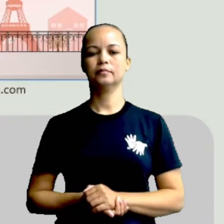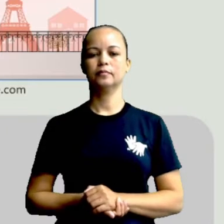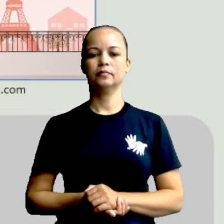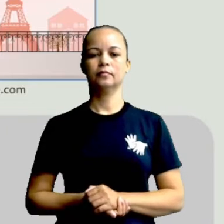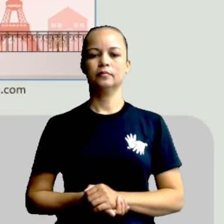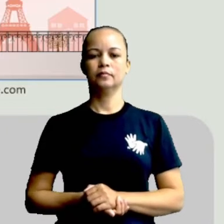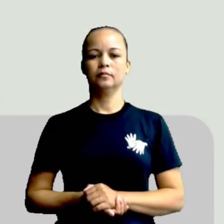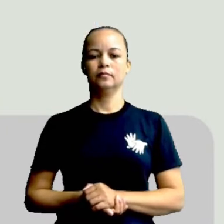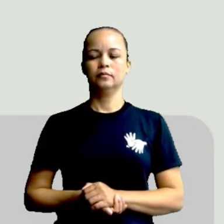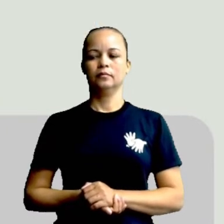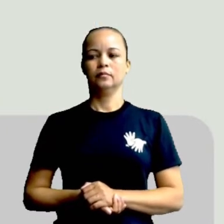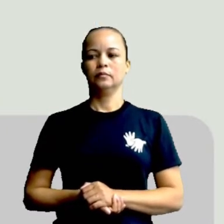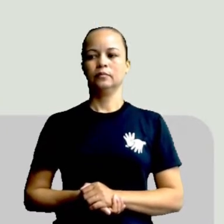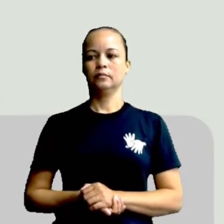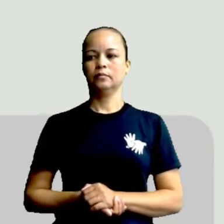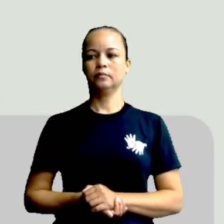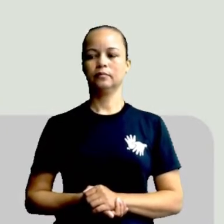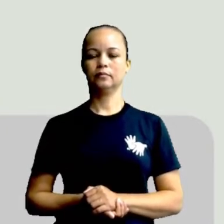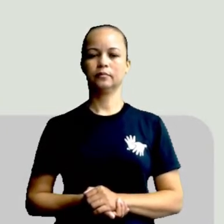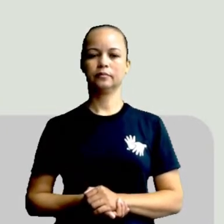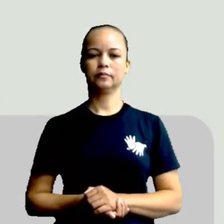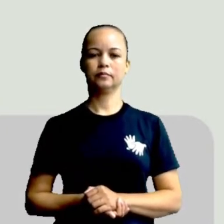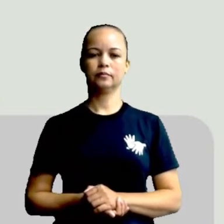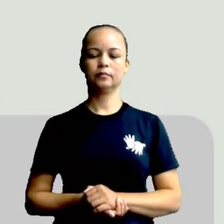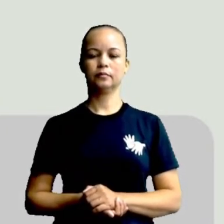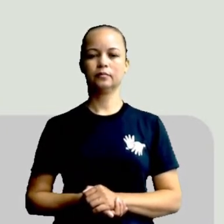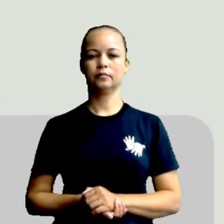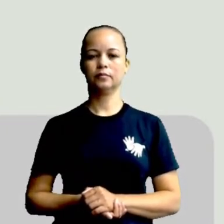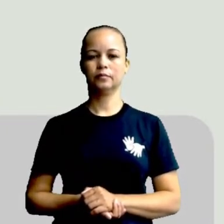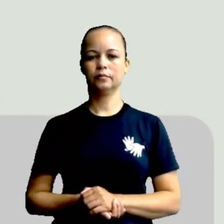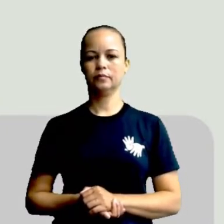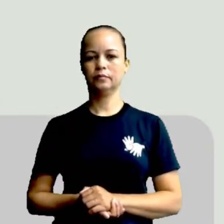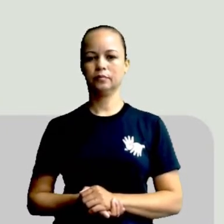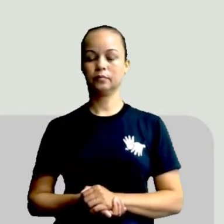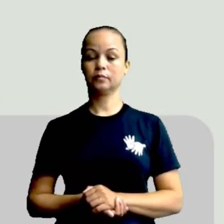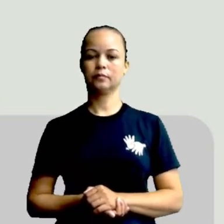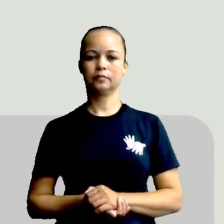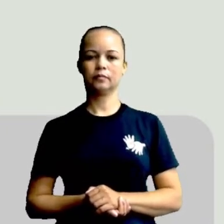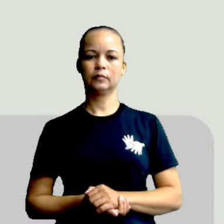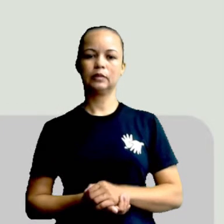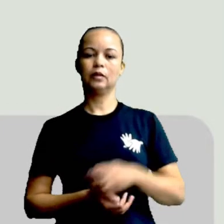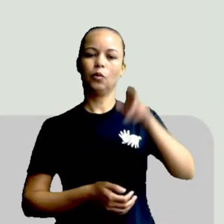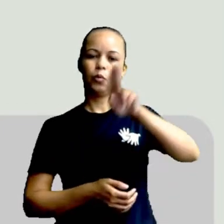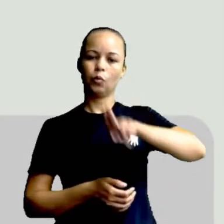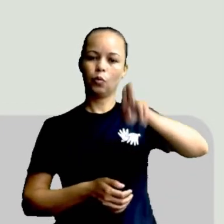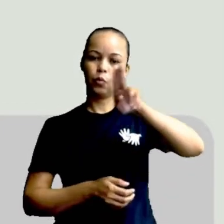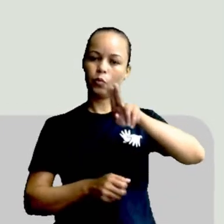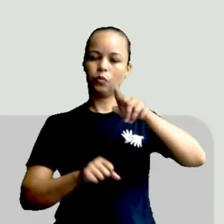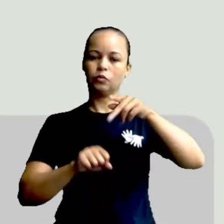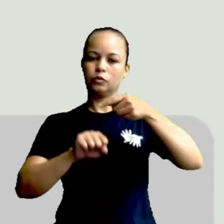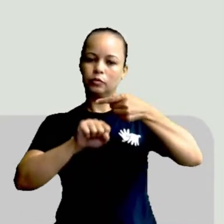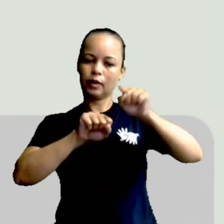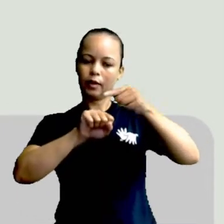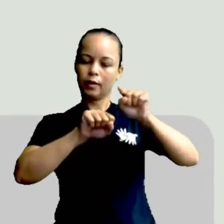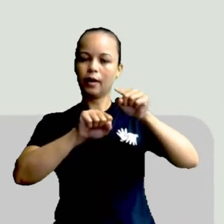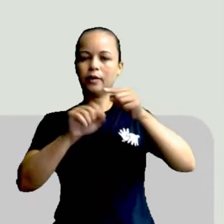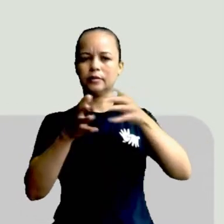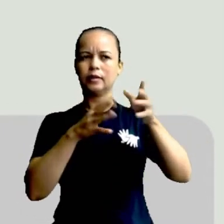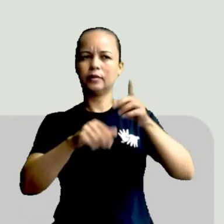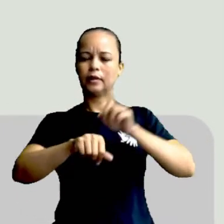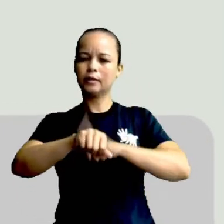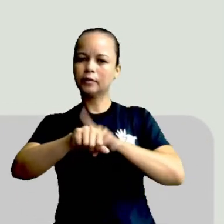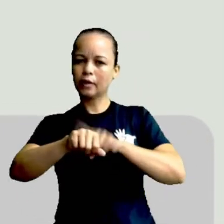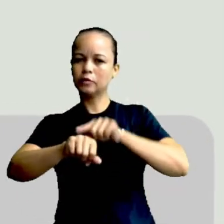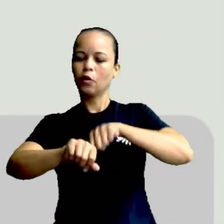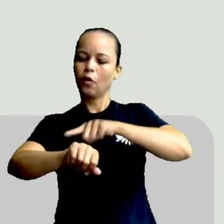ok e vamos passar adiante o uso da crase na indicação das